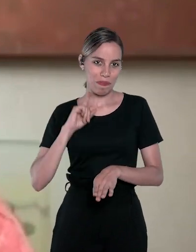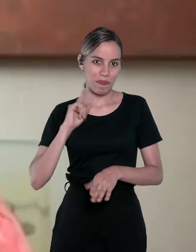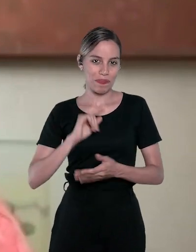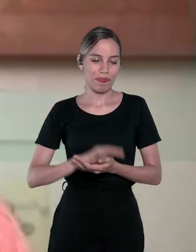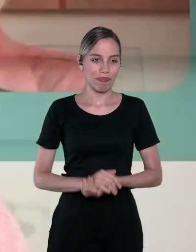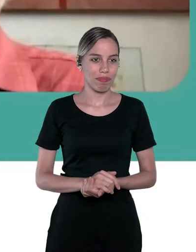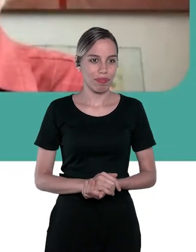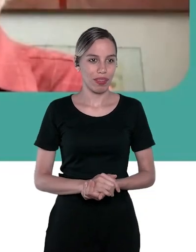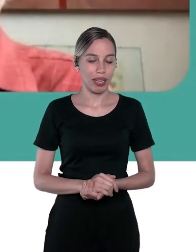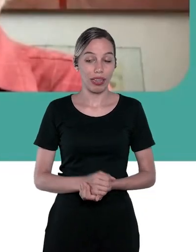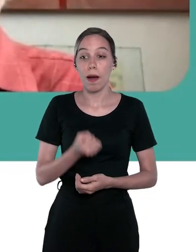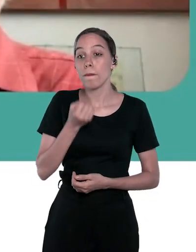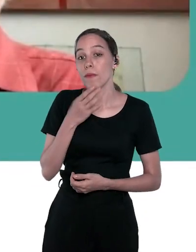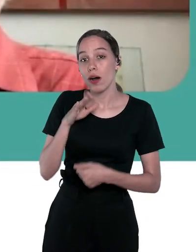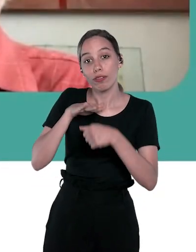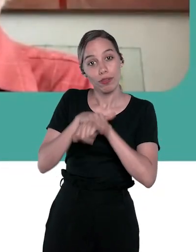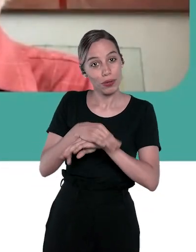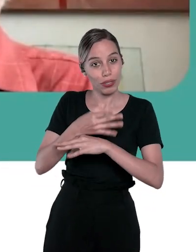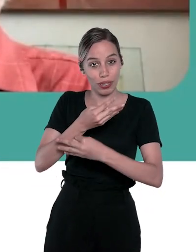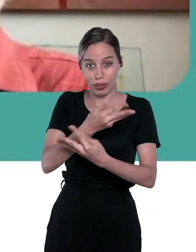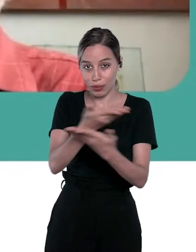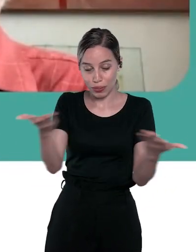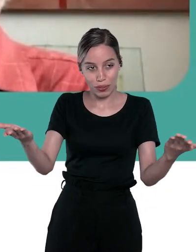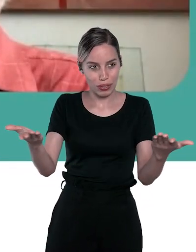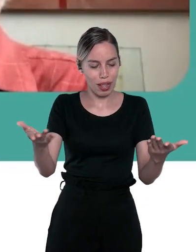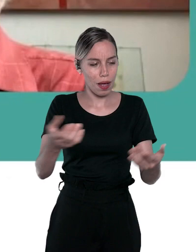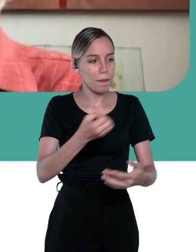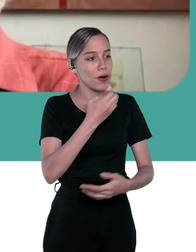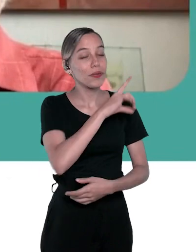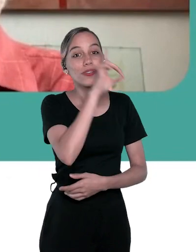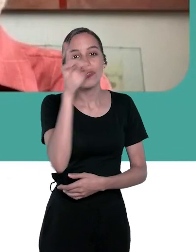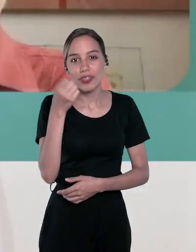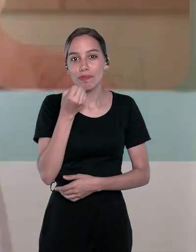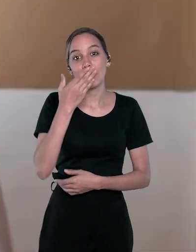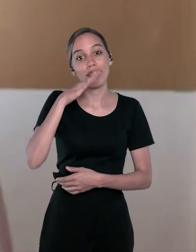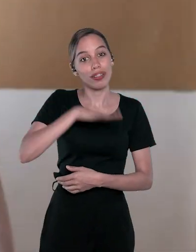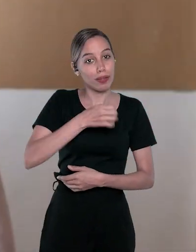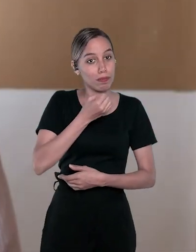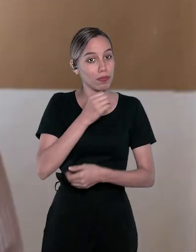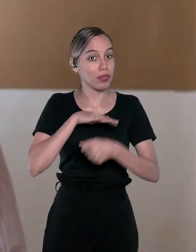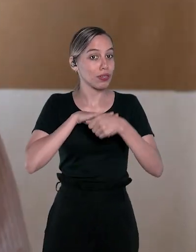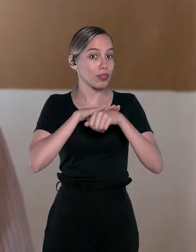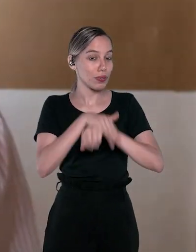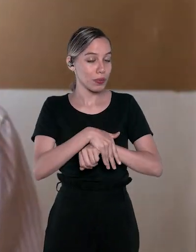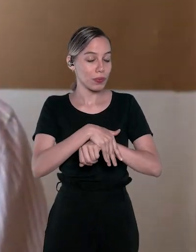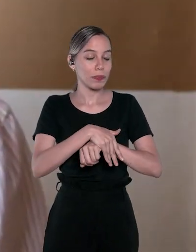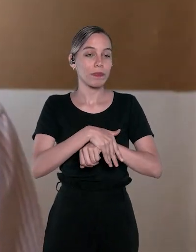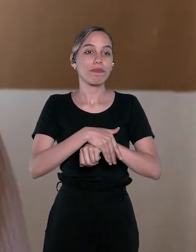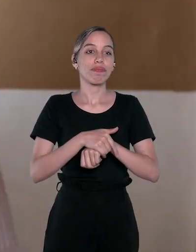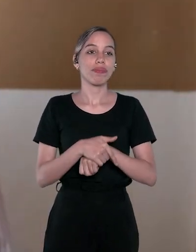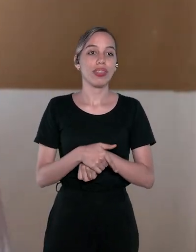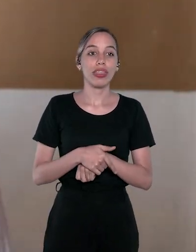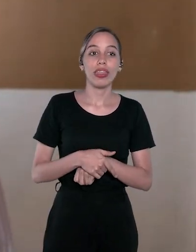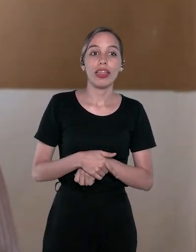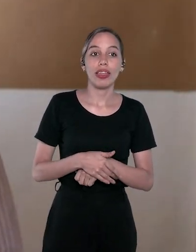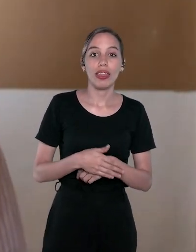todos. Boa noite, bom dia, boa tarde para quem nos vê aqui no canal em outros horários, né? A gente está estreando